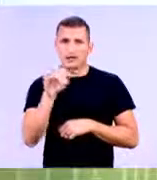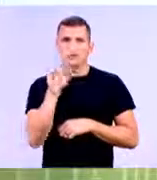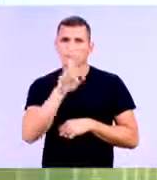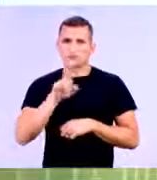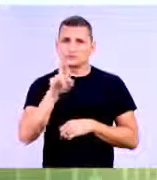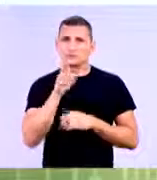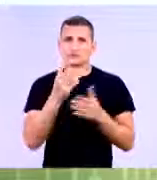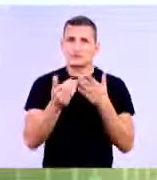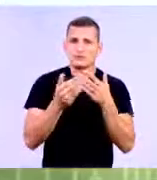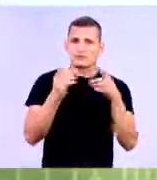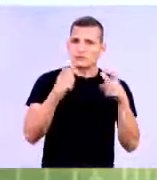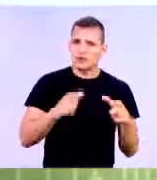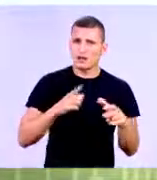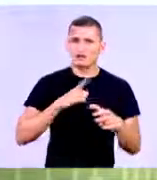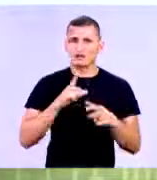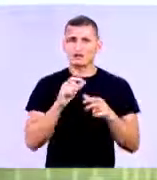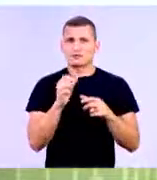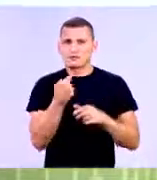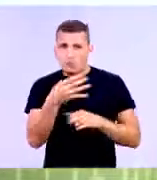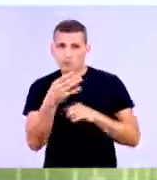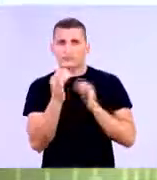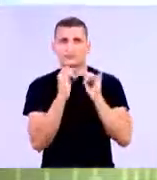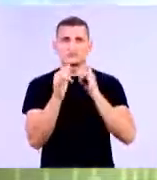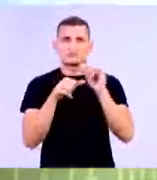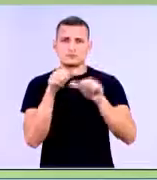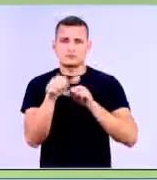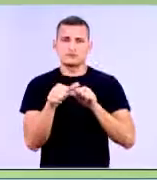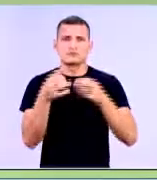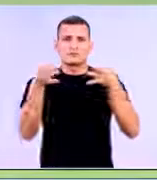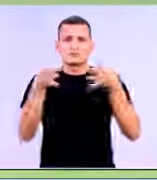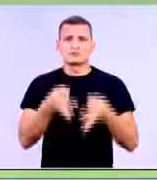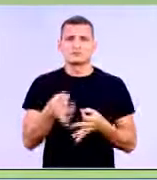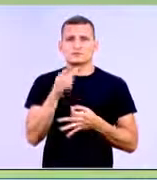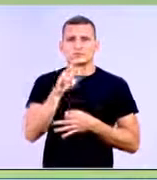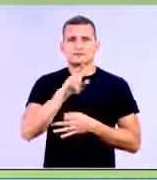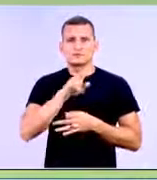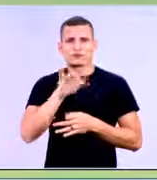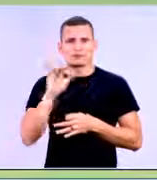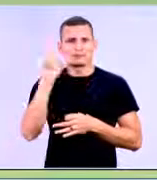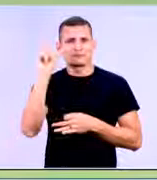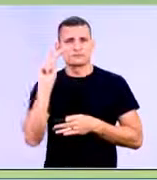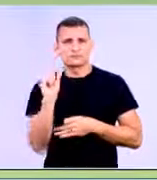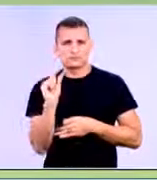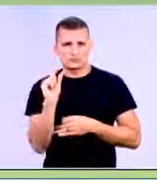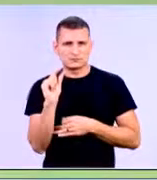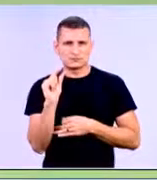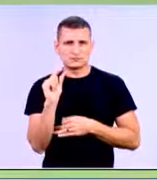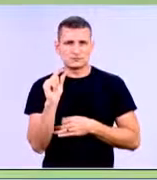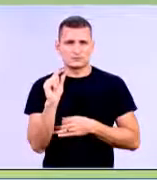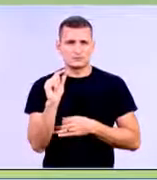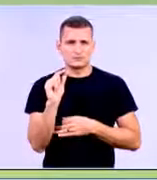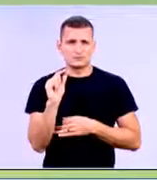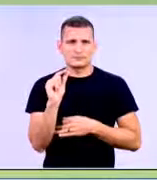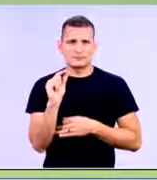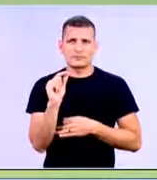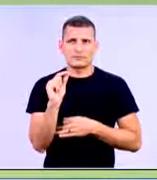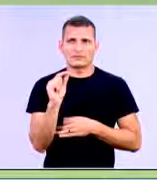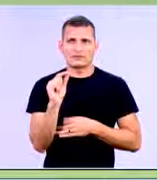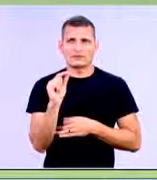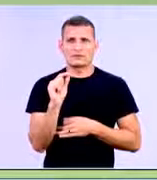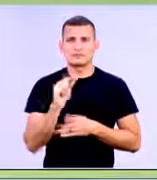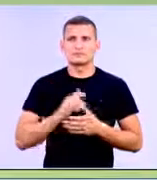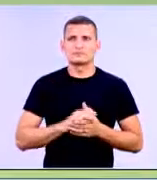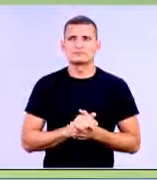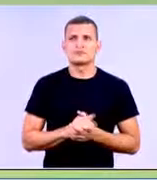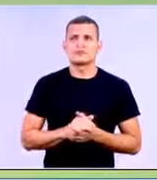canto e ela esteja realmente atualizada, com certeza você vai maximizar esse retorno, né, que é o ROI,